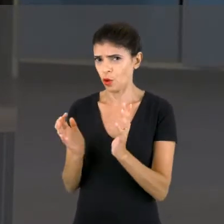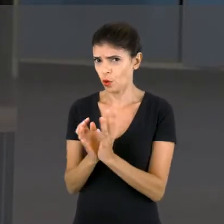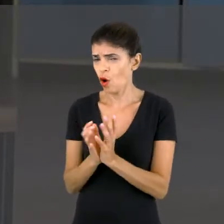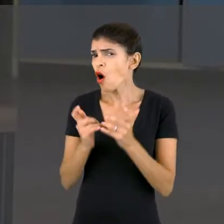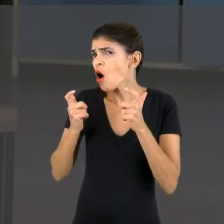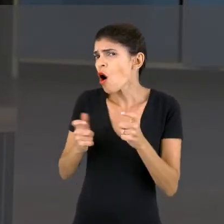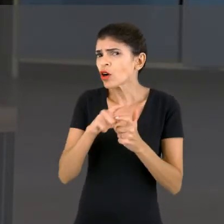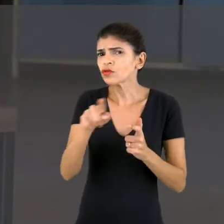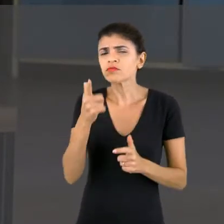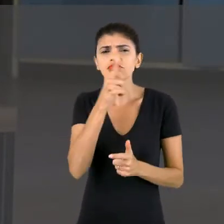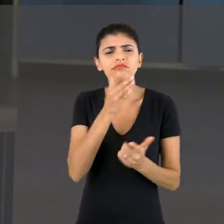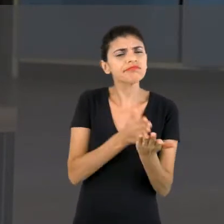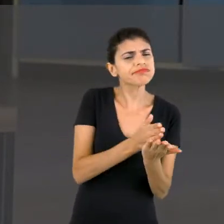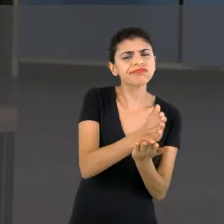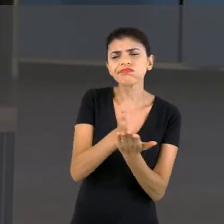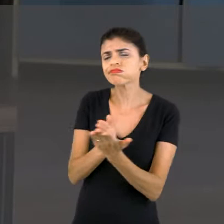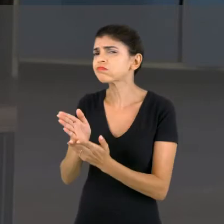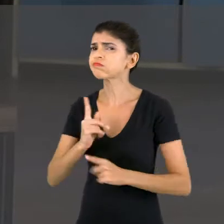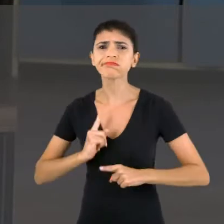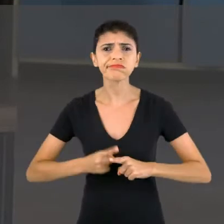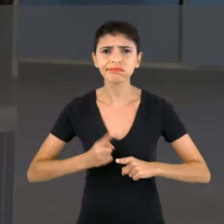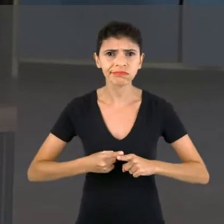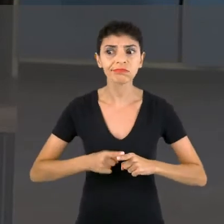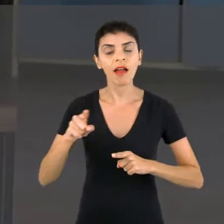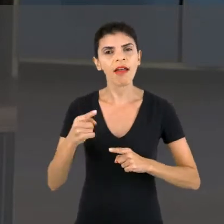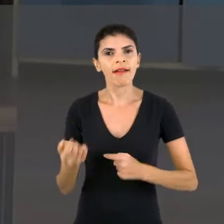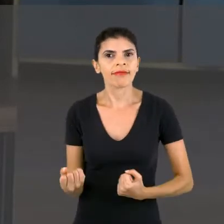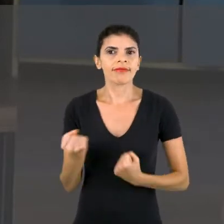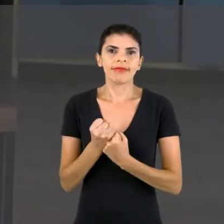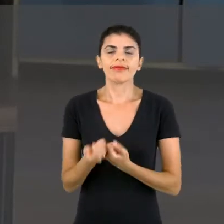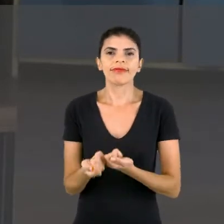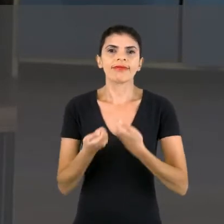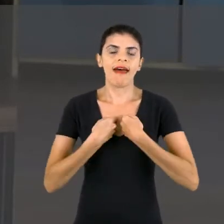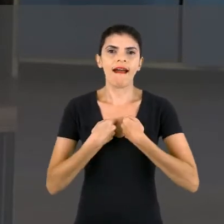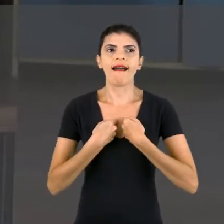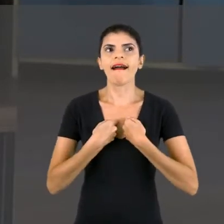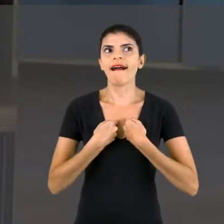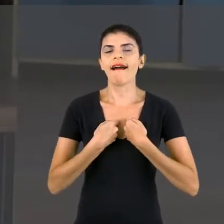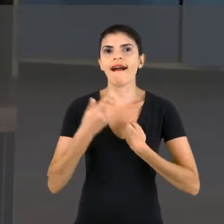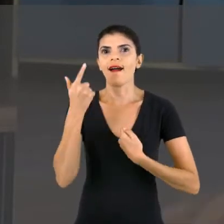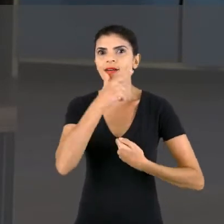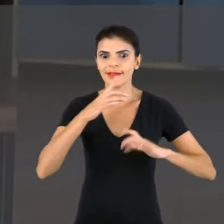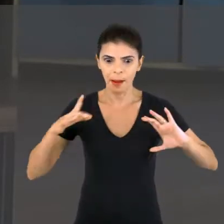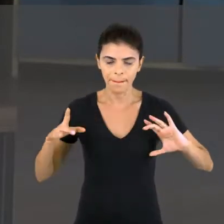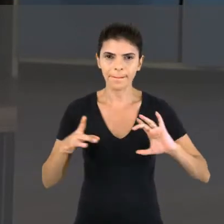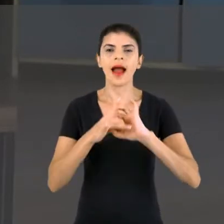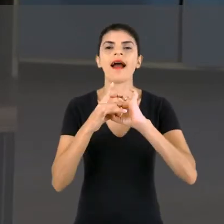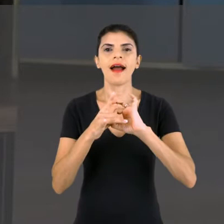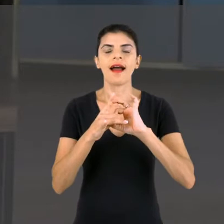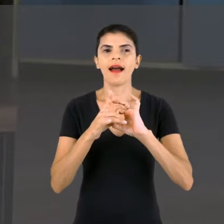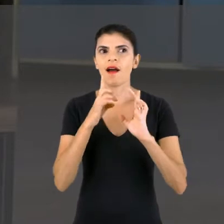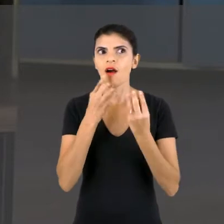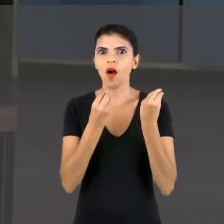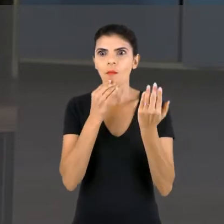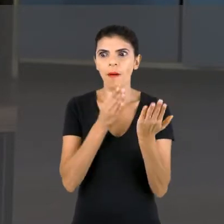grupo. Para onde vocês estão indo, né? Porque é isso que vai dar a liga, que